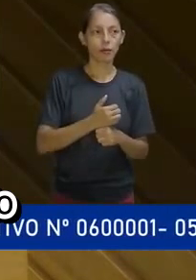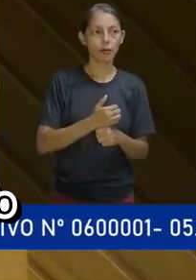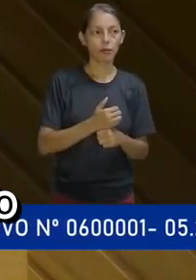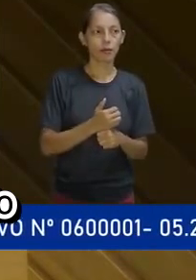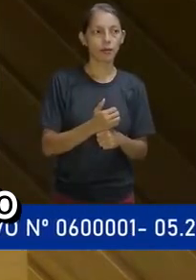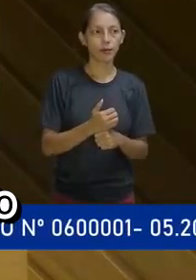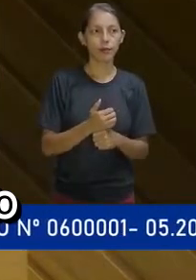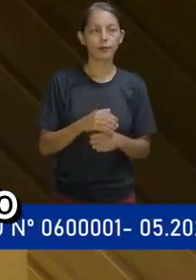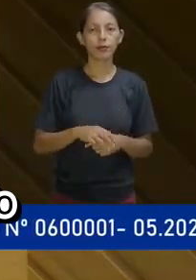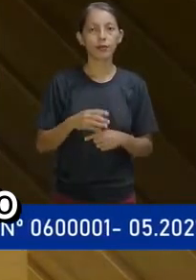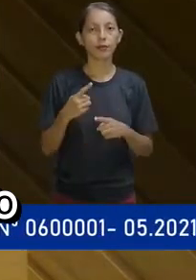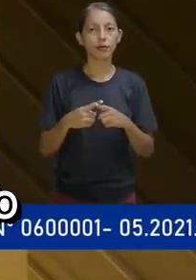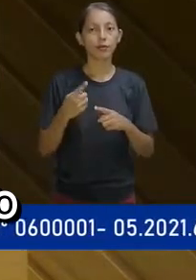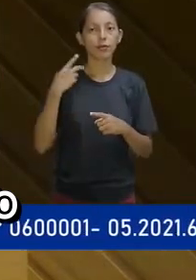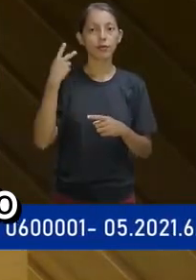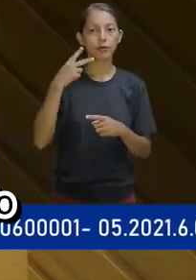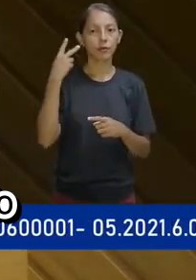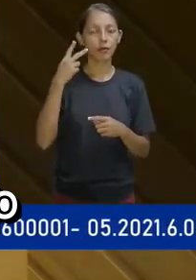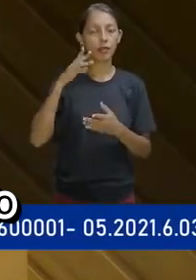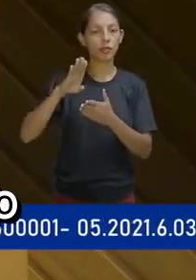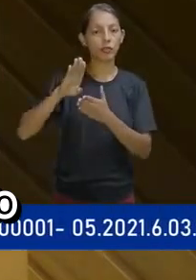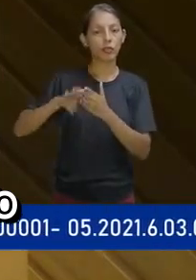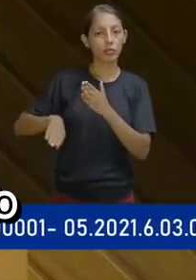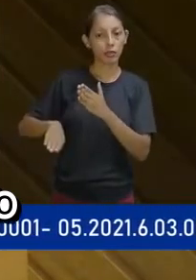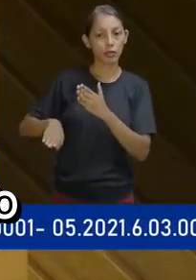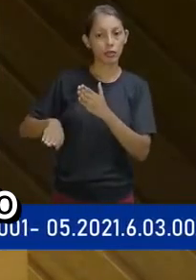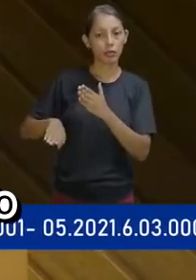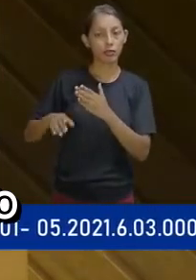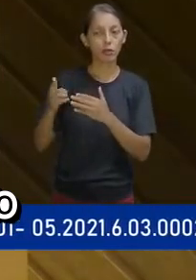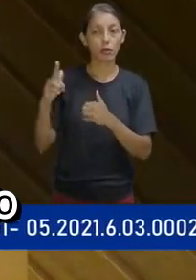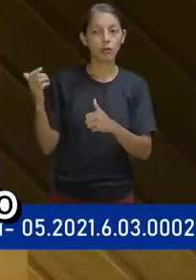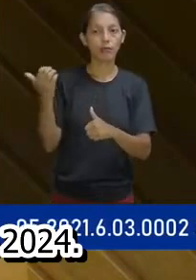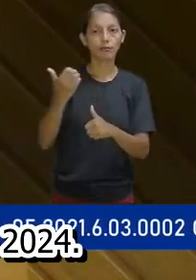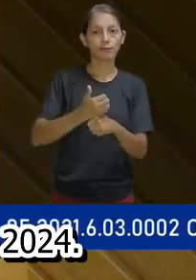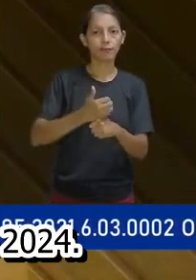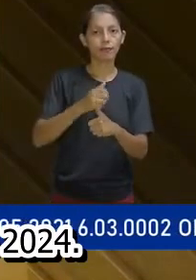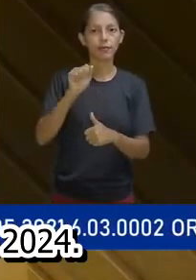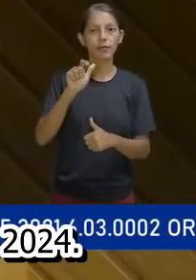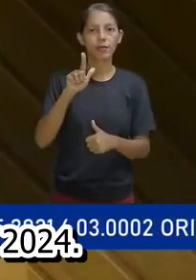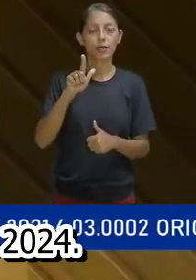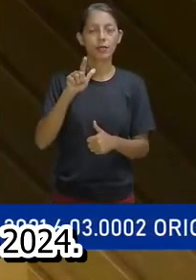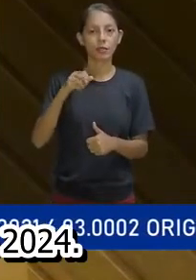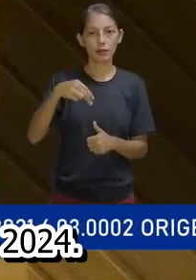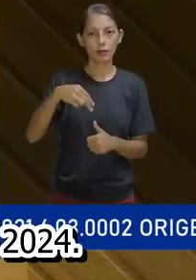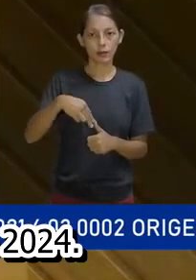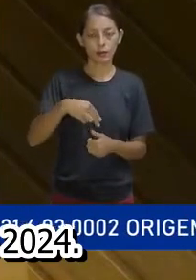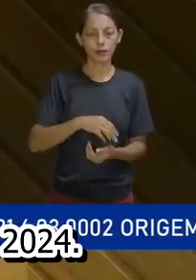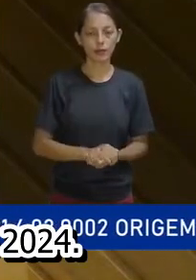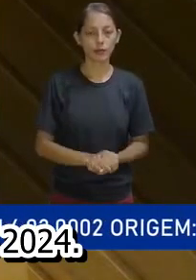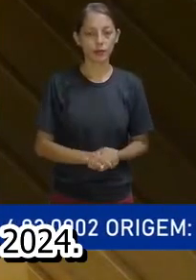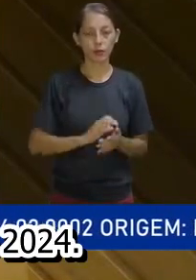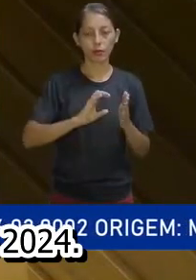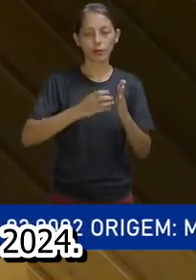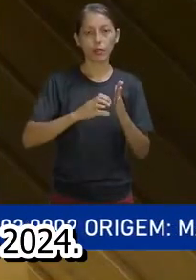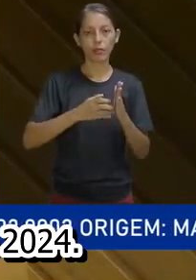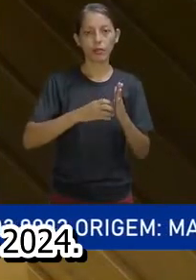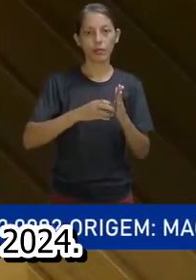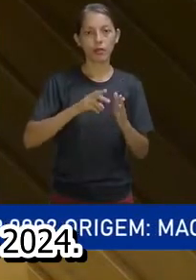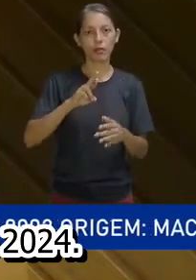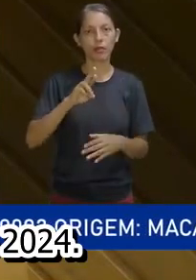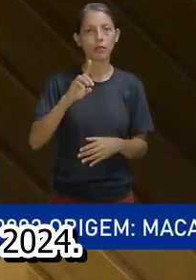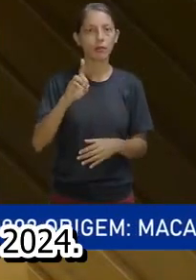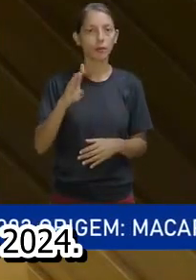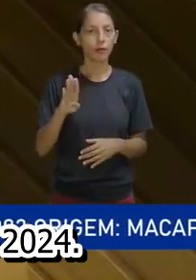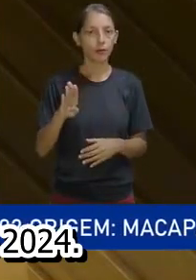vereador Carlisson da Silva Rebouça, do Partido Renovação Trabalhista,